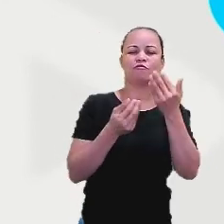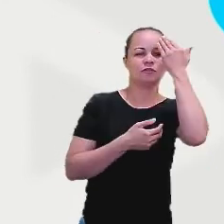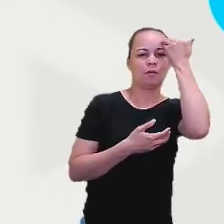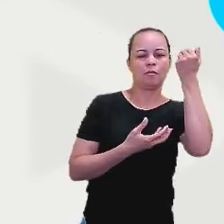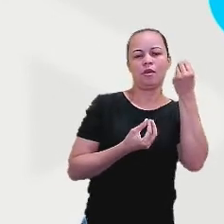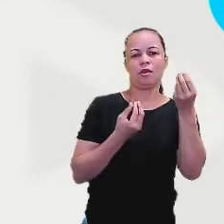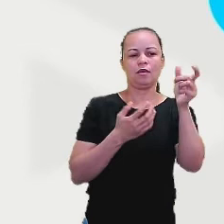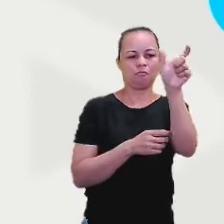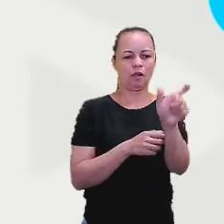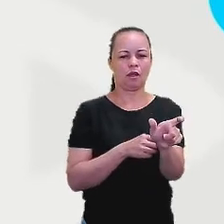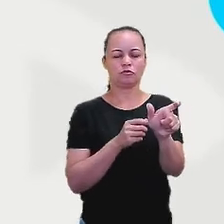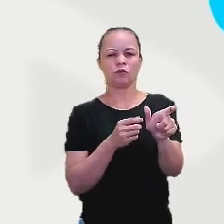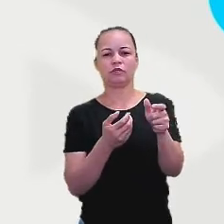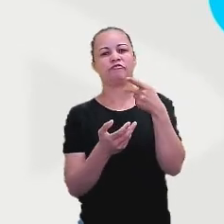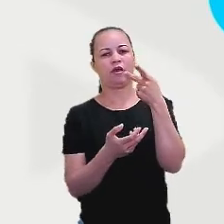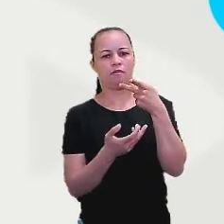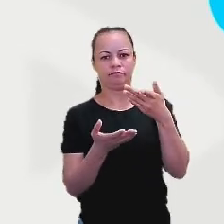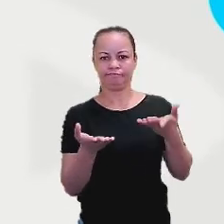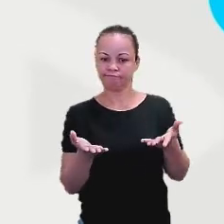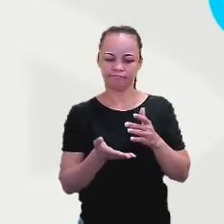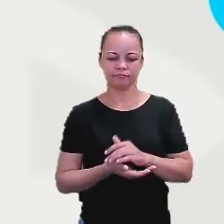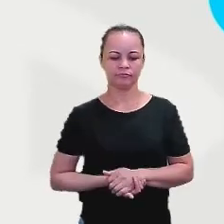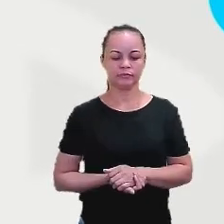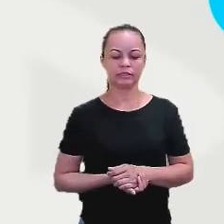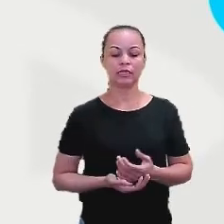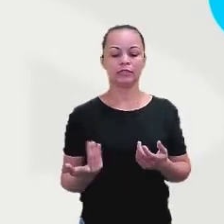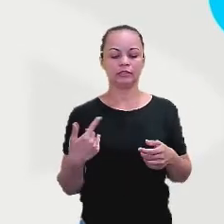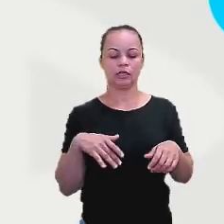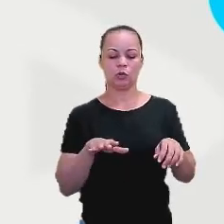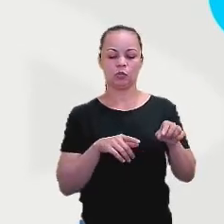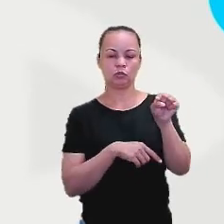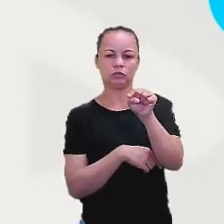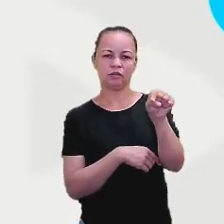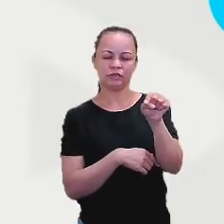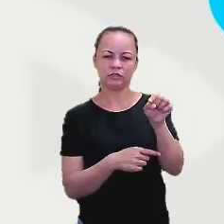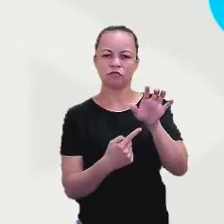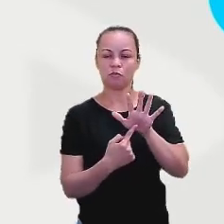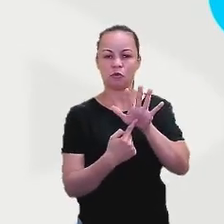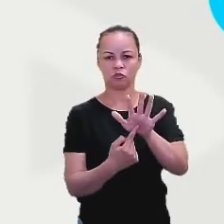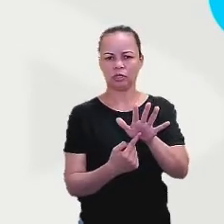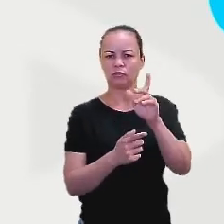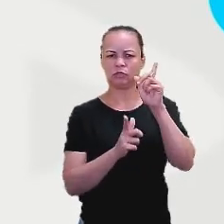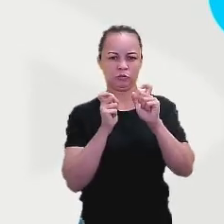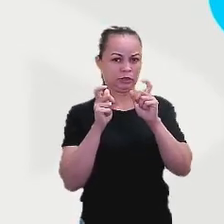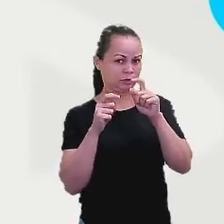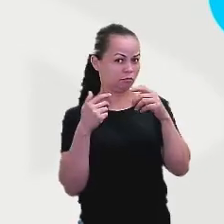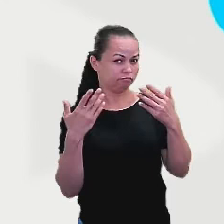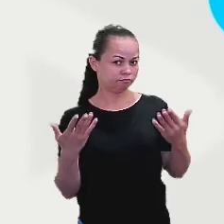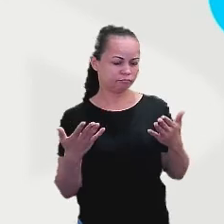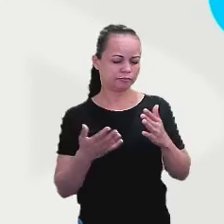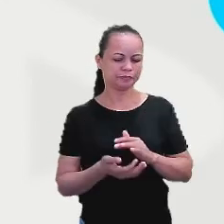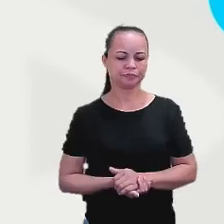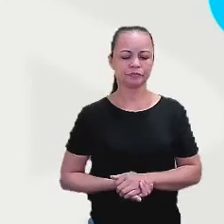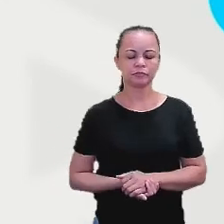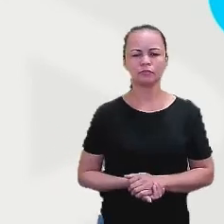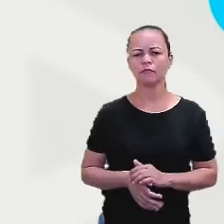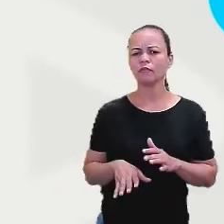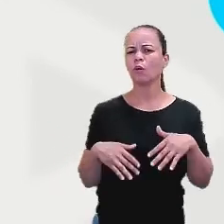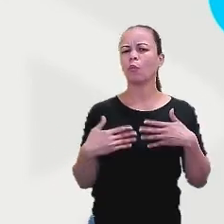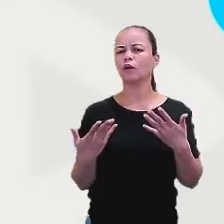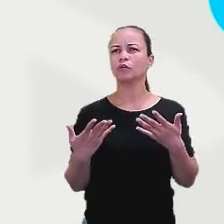Então, voltando ali, ele pergunta, o travessão foi usado para destacar uma expressão? Quando eu quero destacar